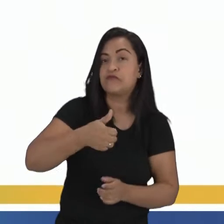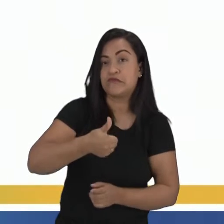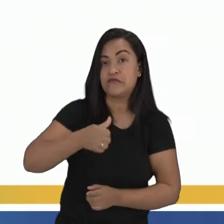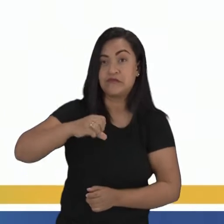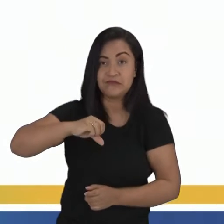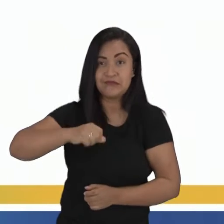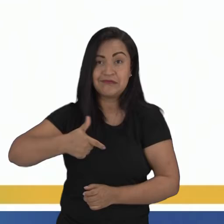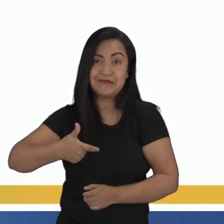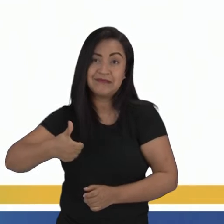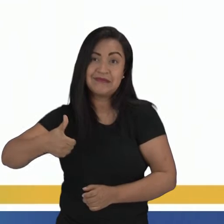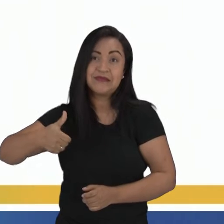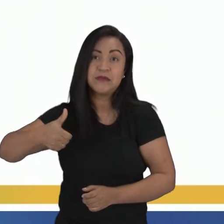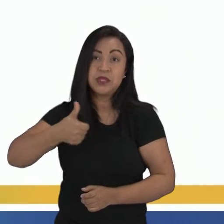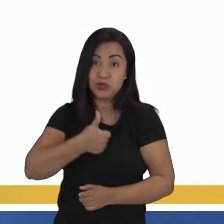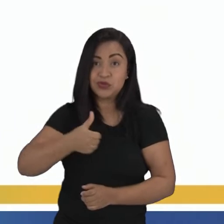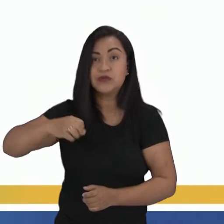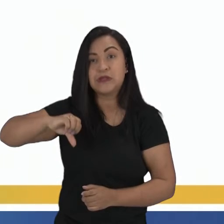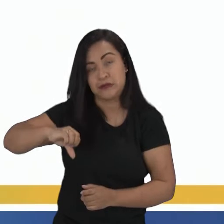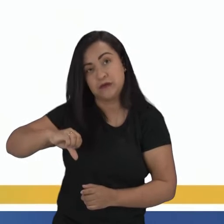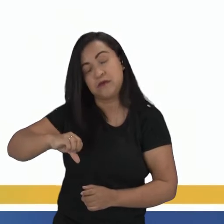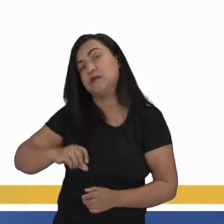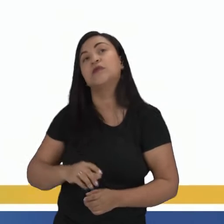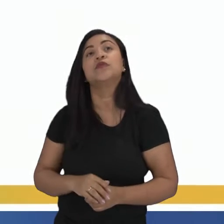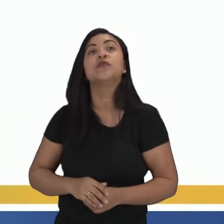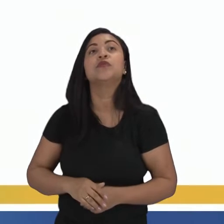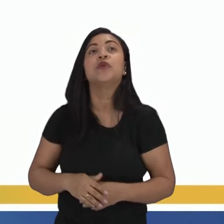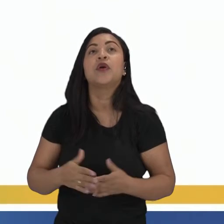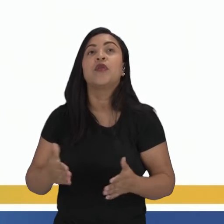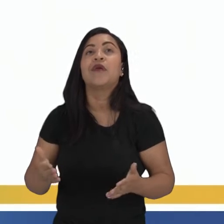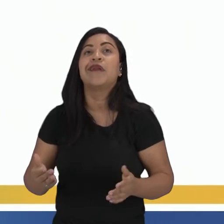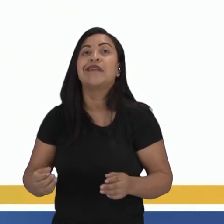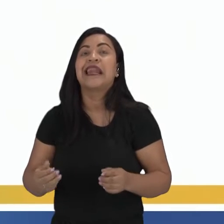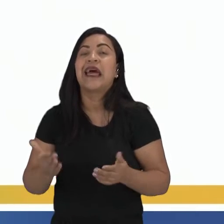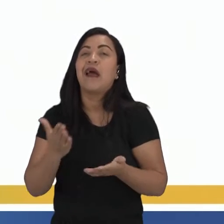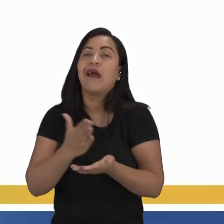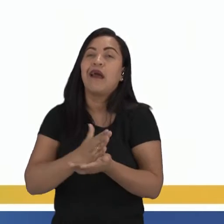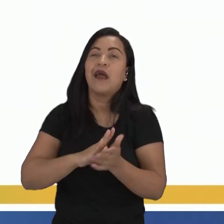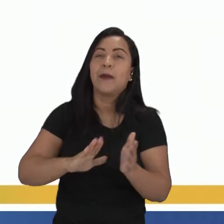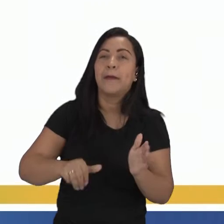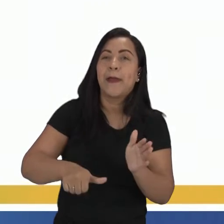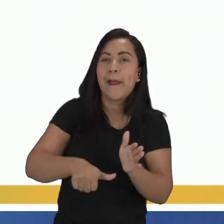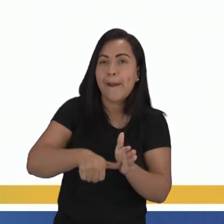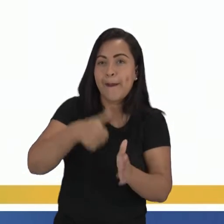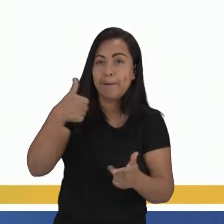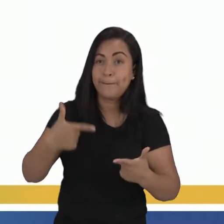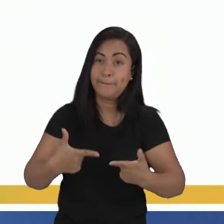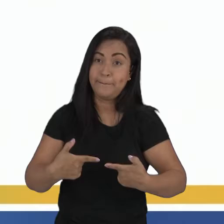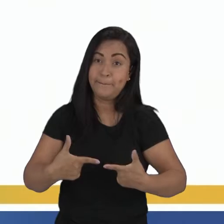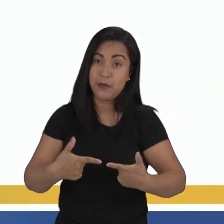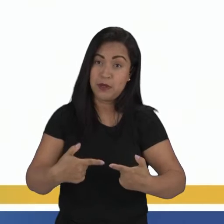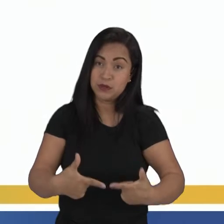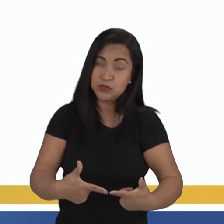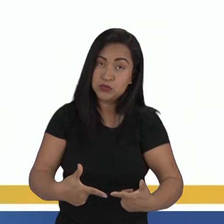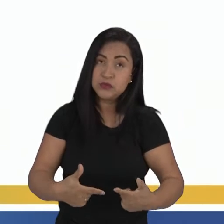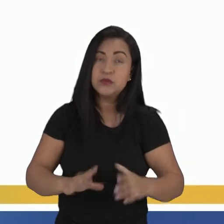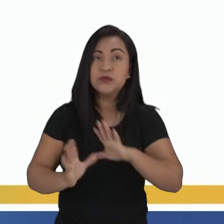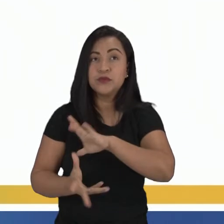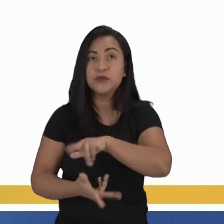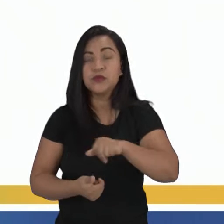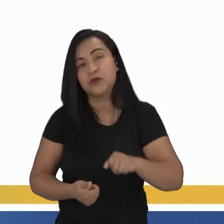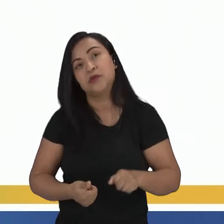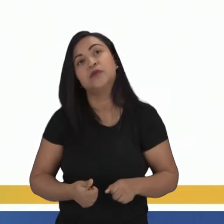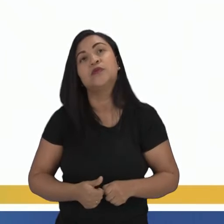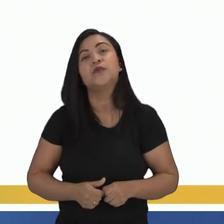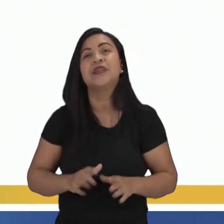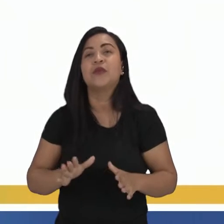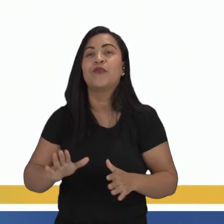um período aí que nós estamos aí término da Primeira Guerra Mundial. Então o contingenciamento,